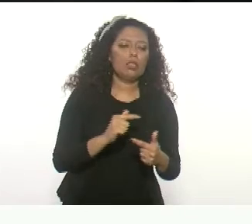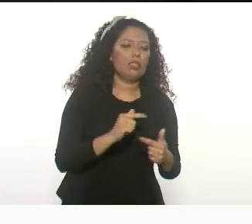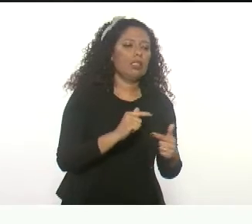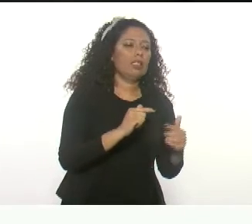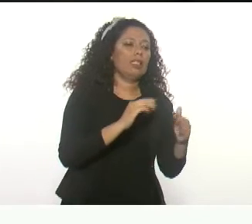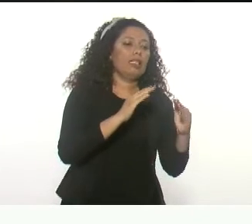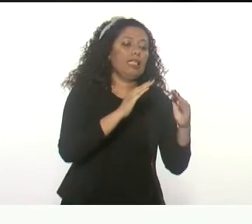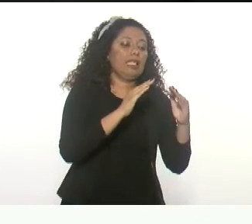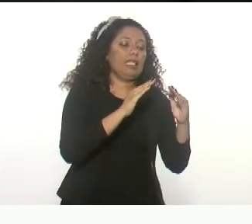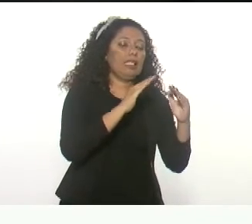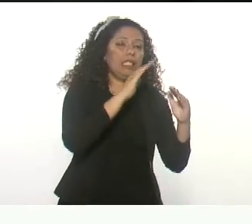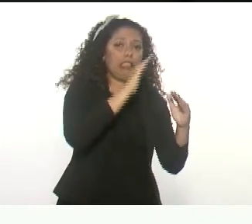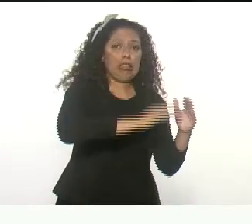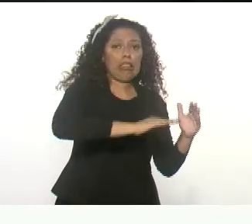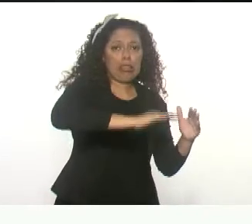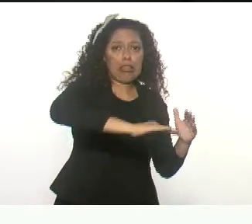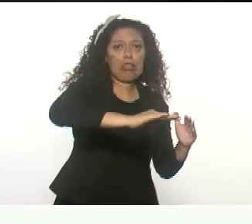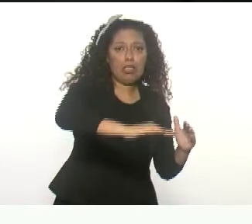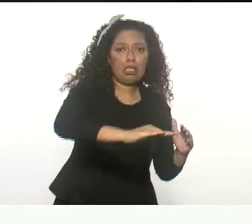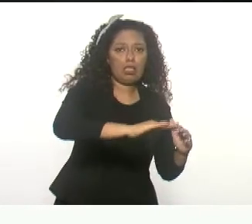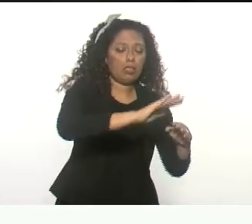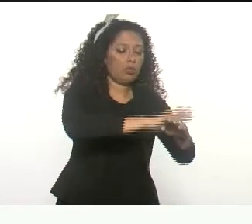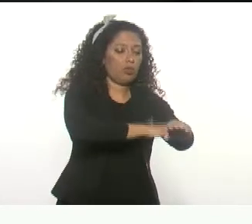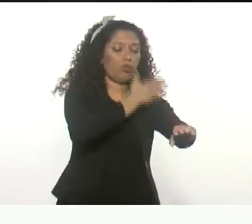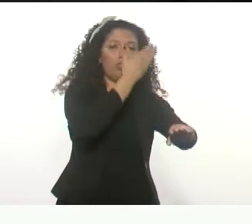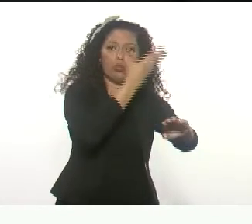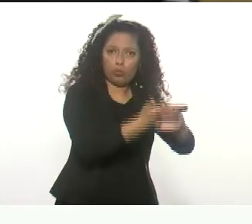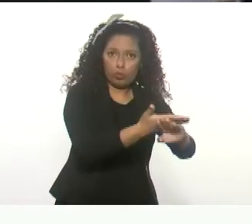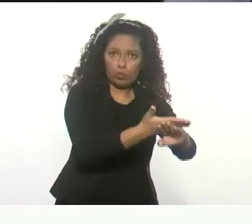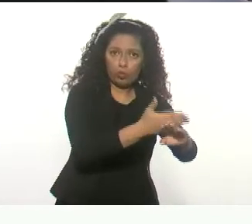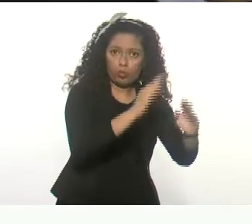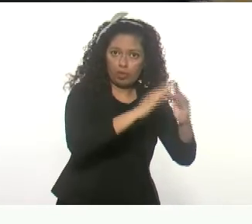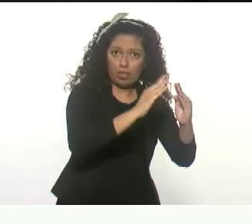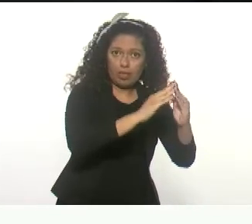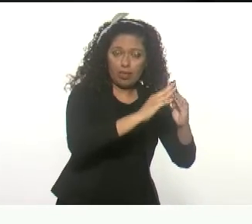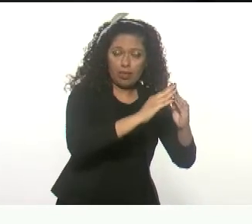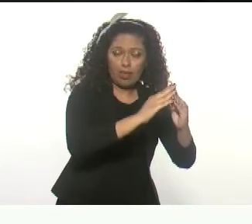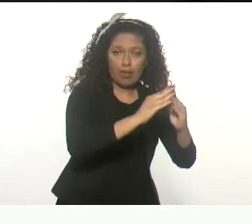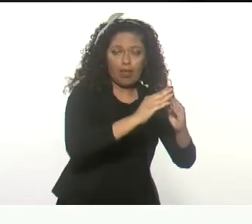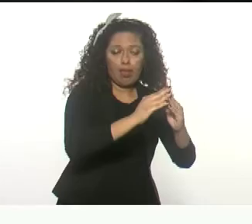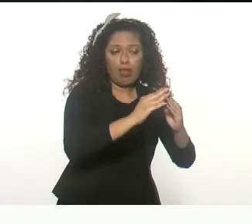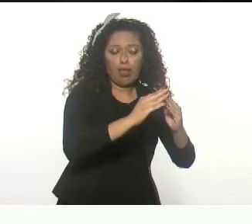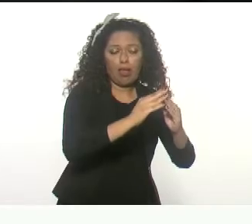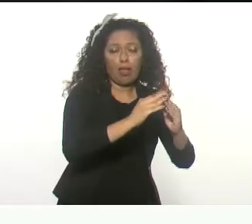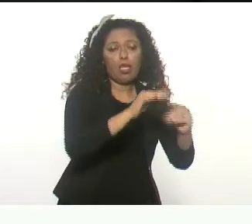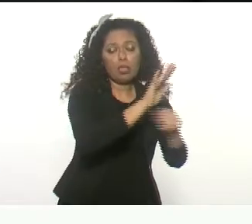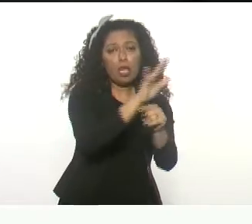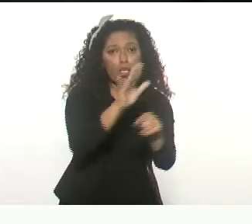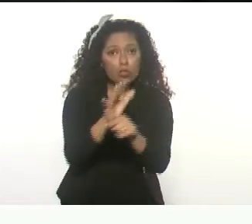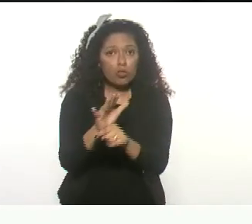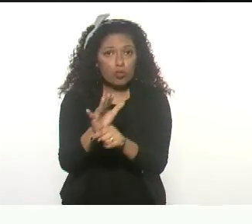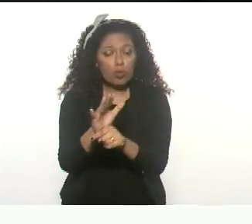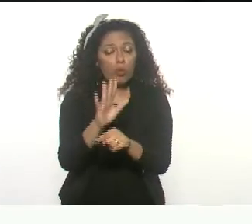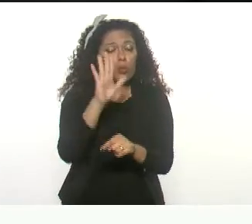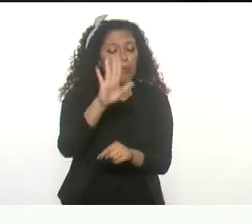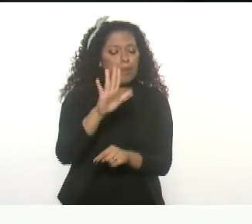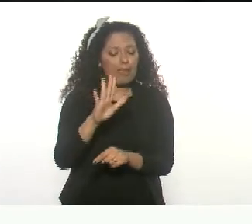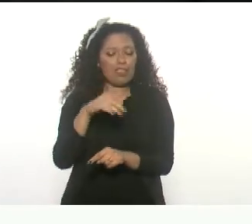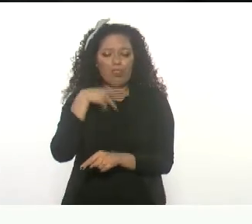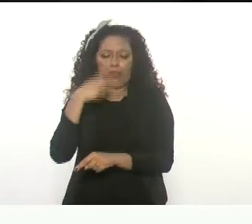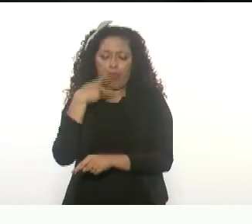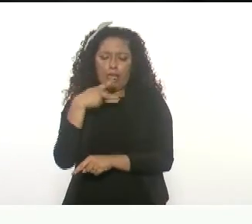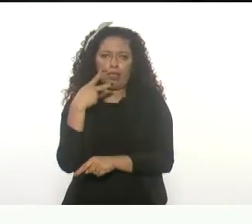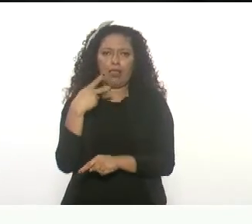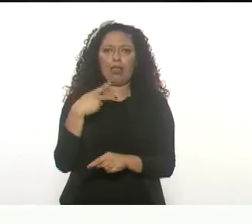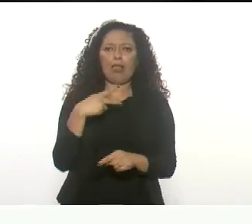renda familiar. Então, são coisas que vão para um pouco além da missão da própria educação e que me preocupam um pouco